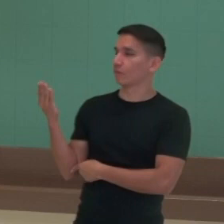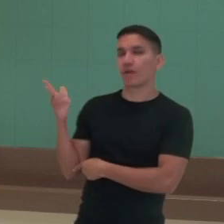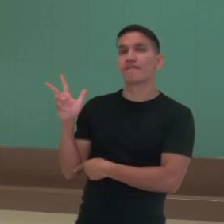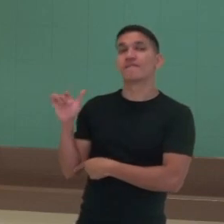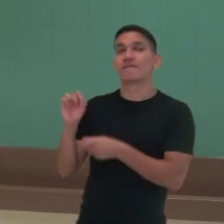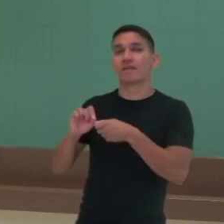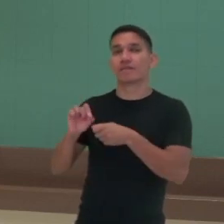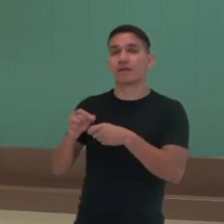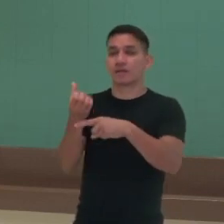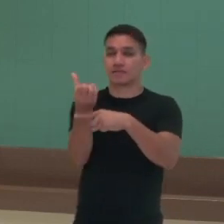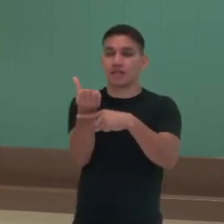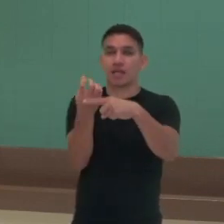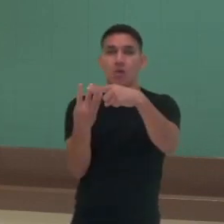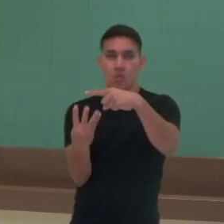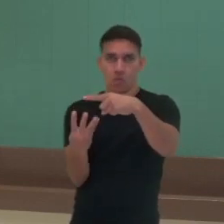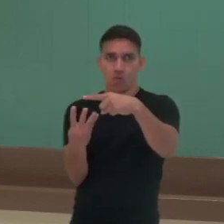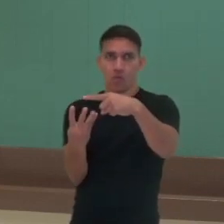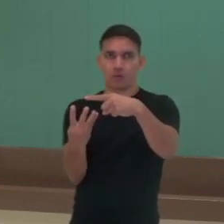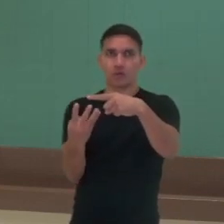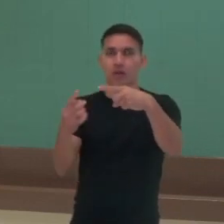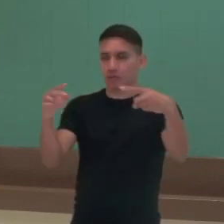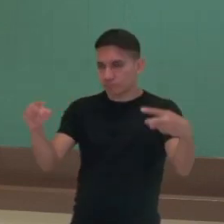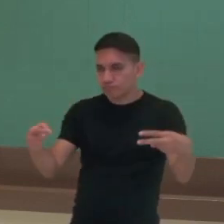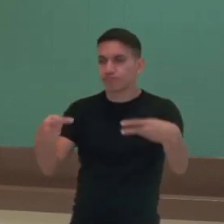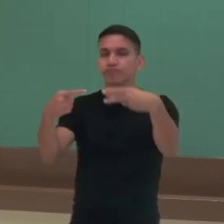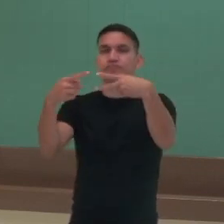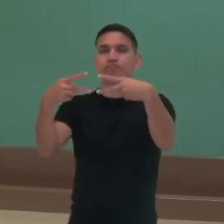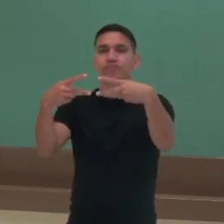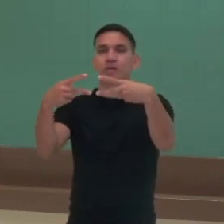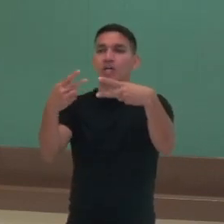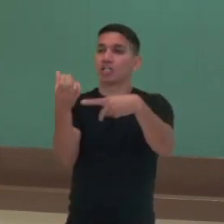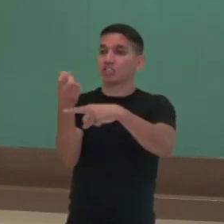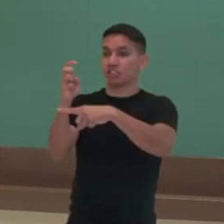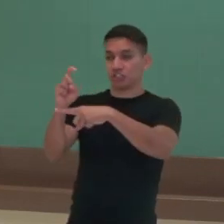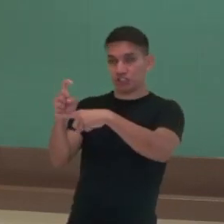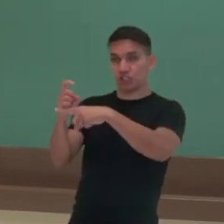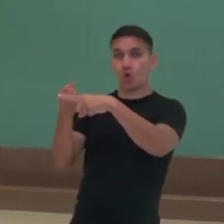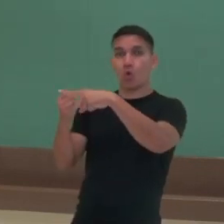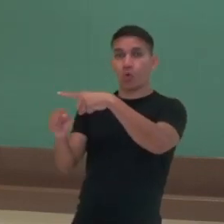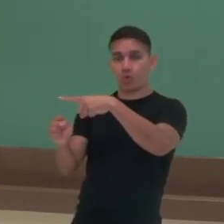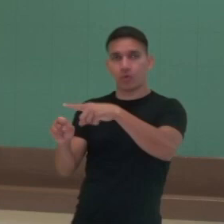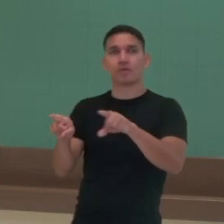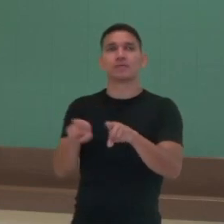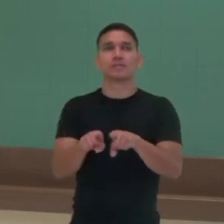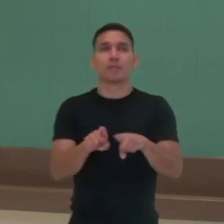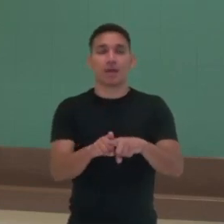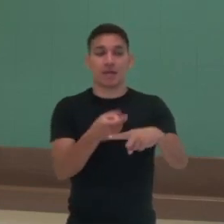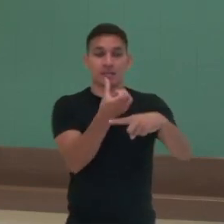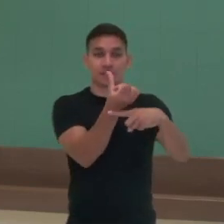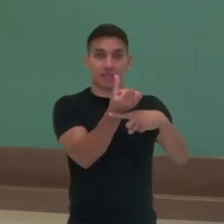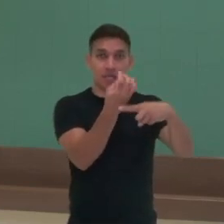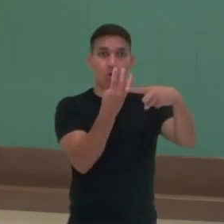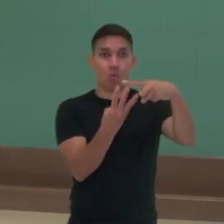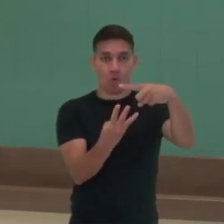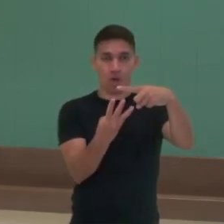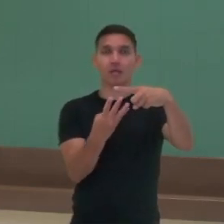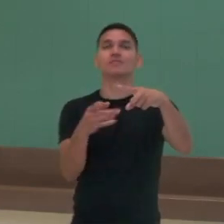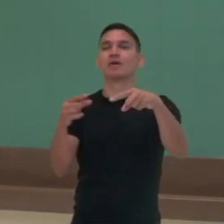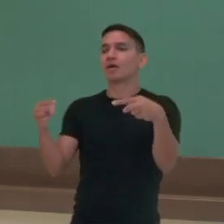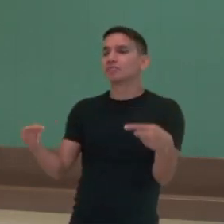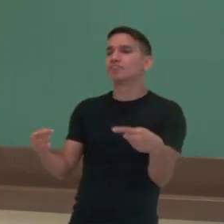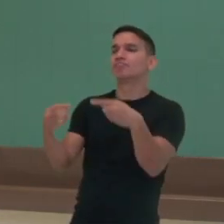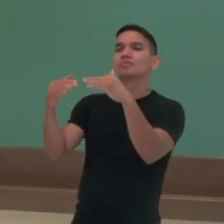fazer 6/4 está para x sobre 8 e 6/4 está para y sobre 20. E